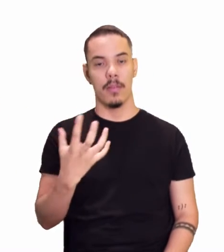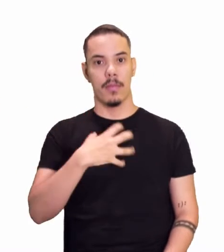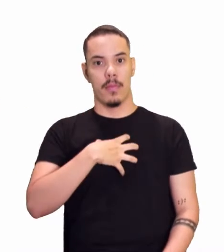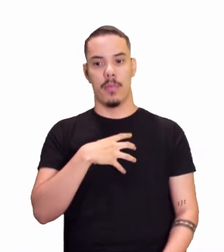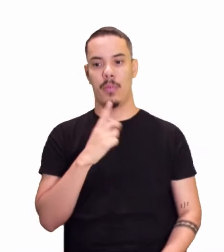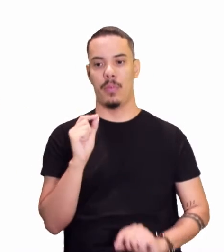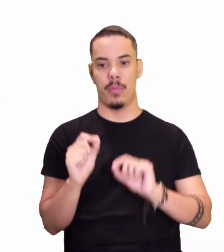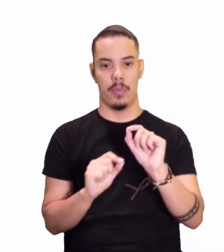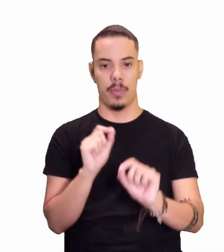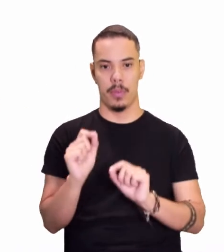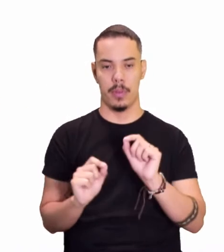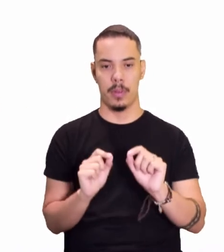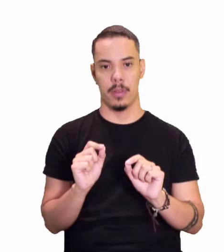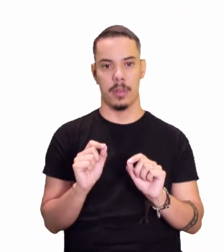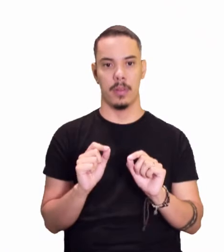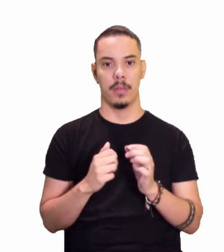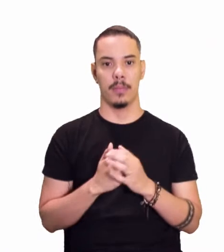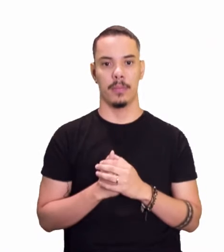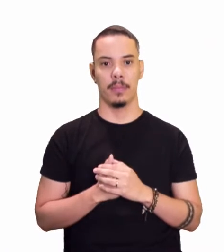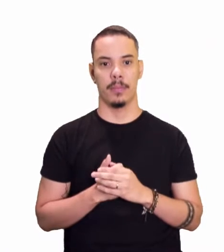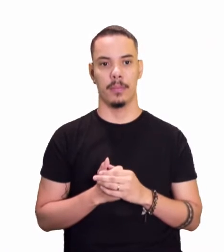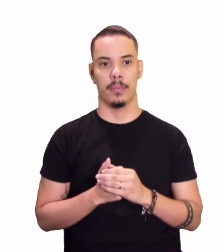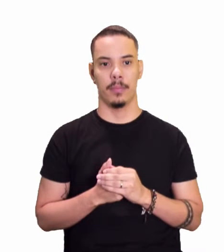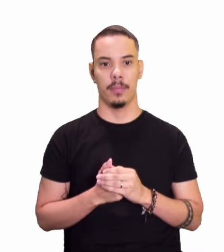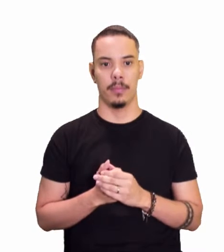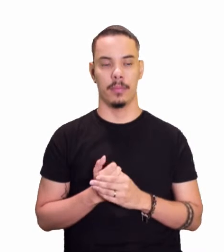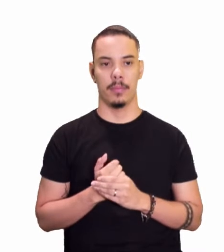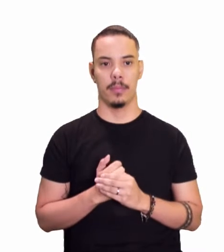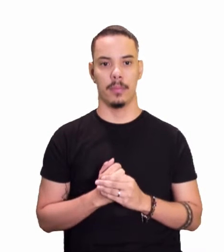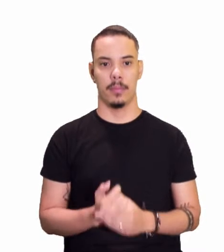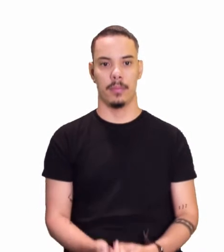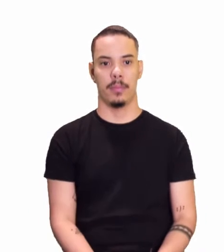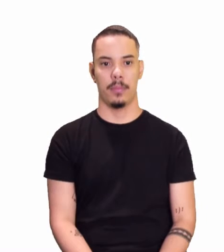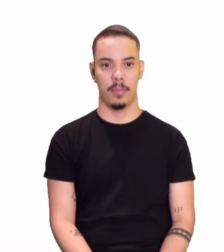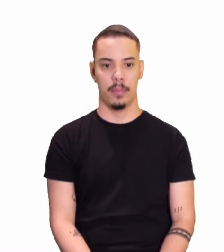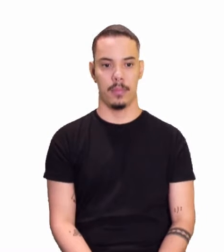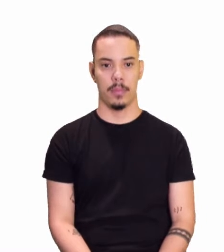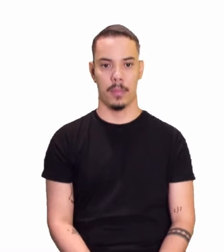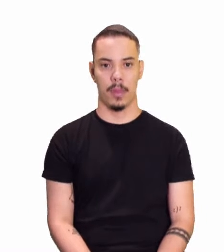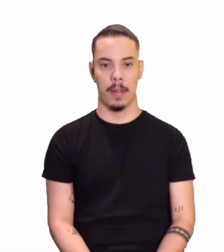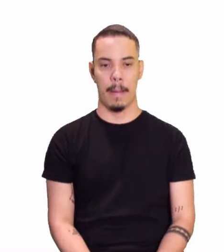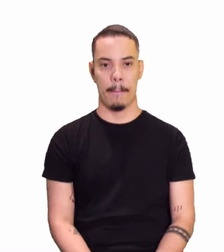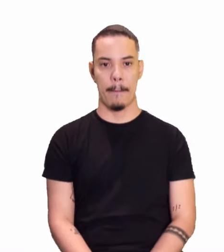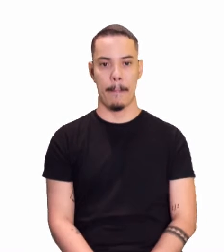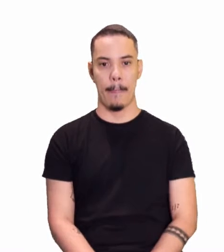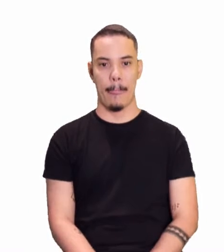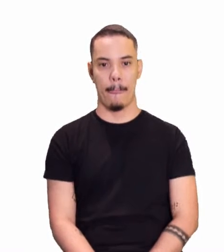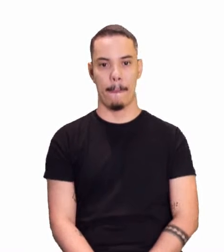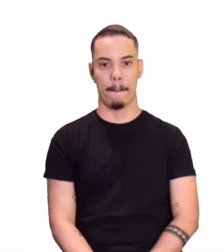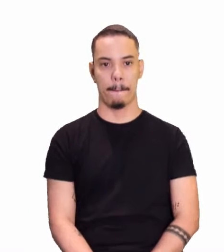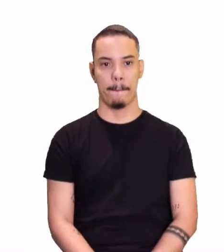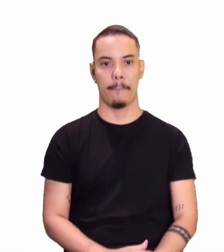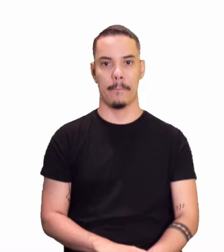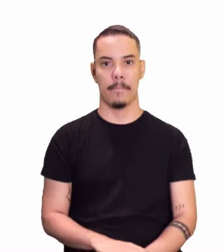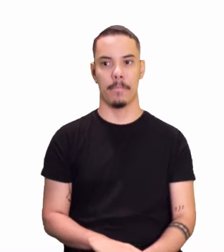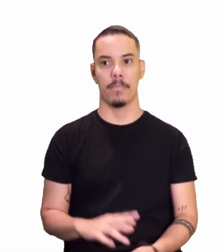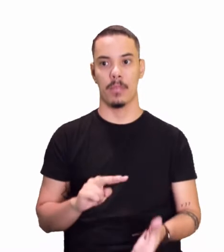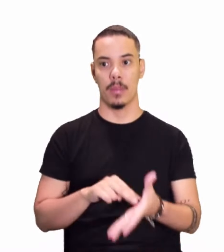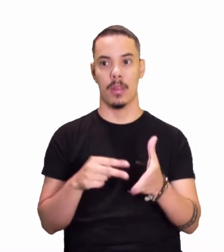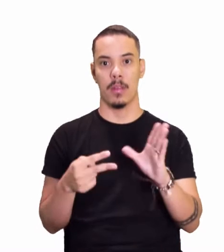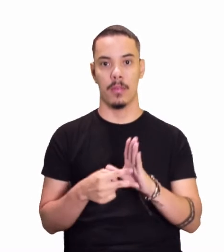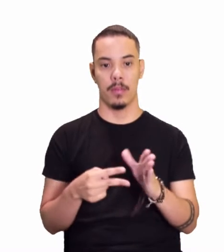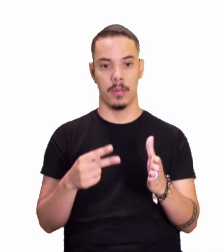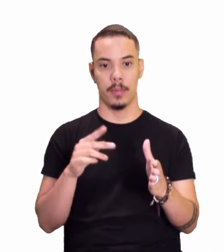né? Para, como fala, circular. Vamos circular. Vamos abrir os